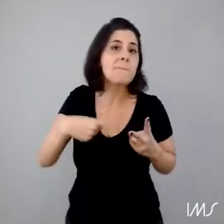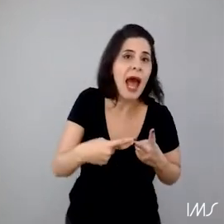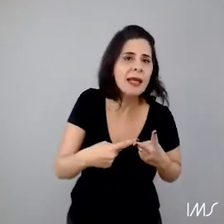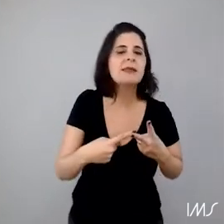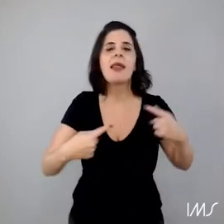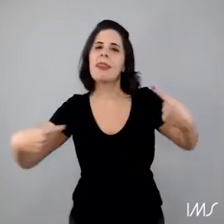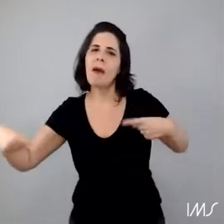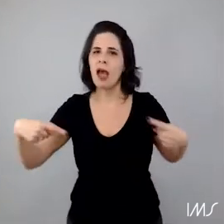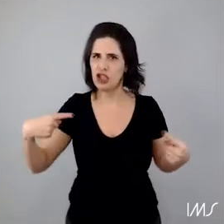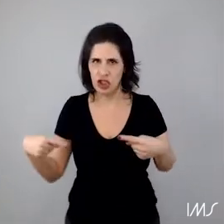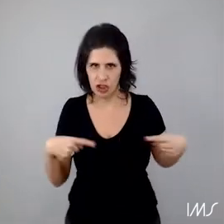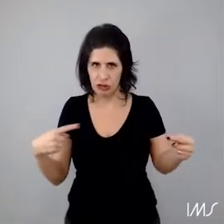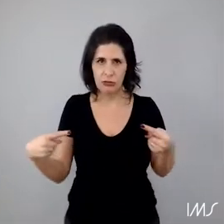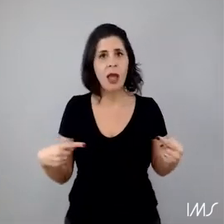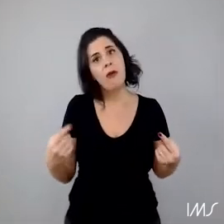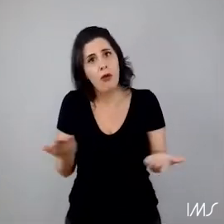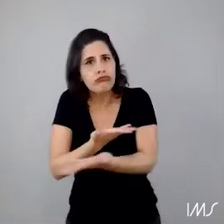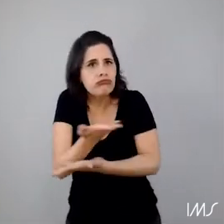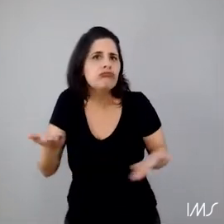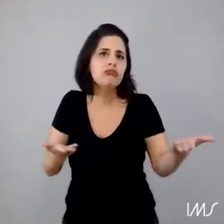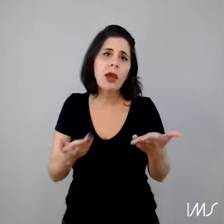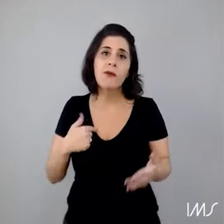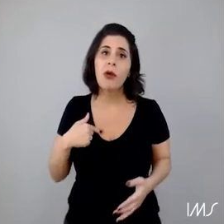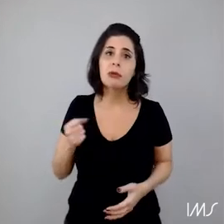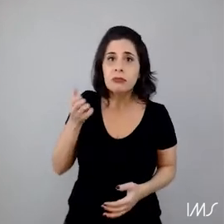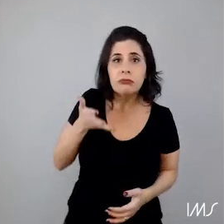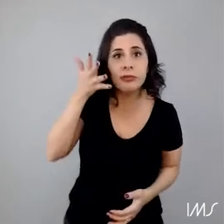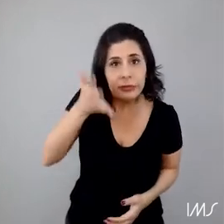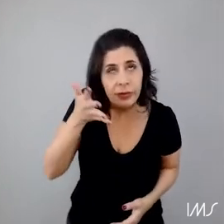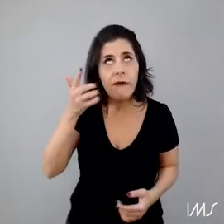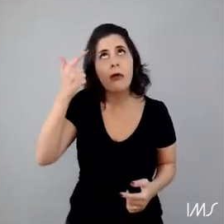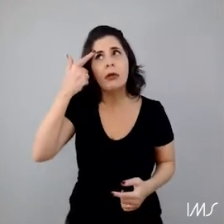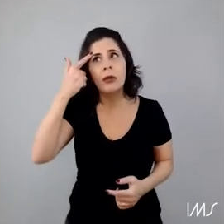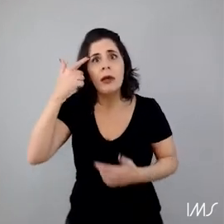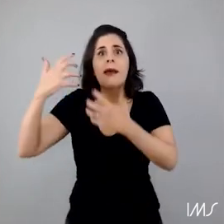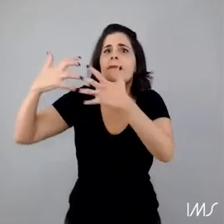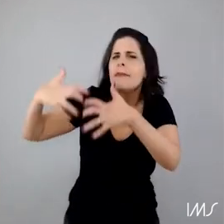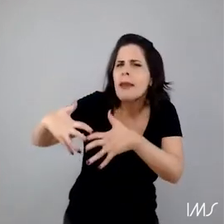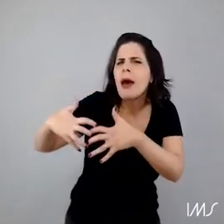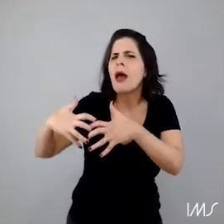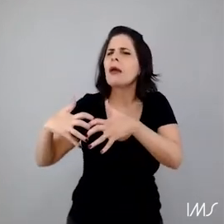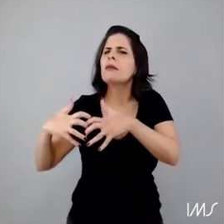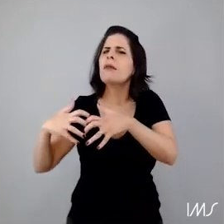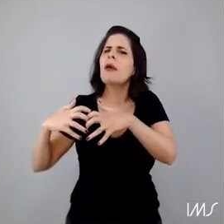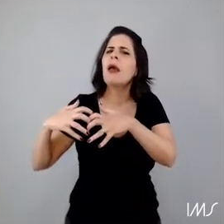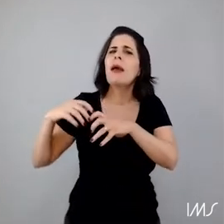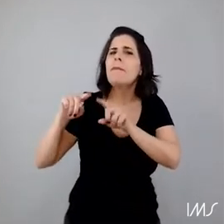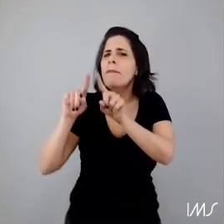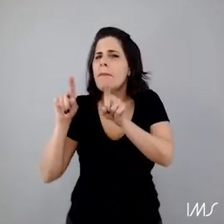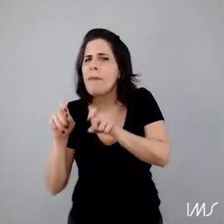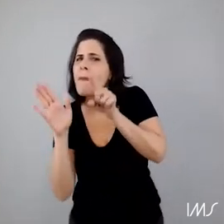debate. Então, eu vou falar um pouquinho também, no sentido de formular algumas perguntas, e preparei um pequeno